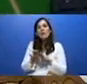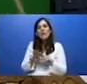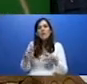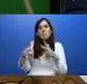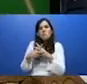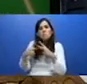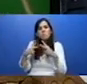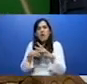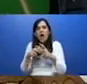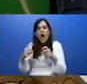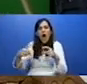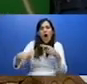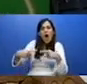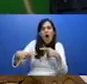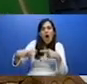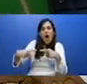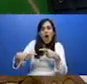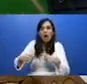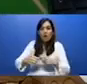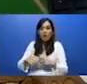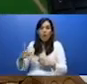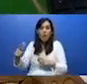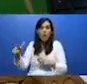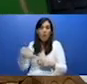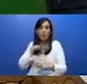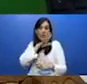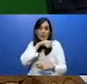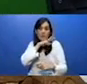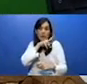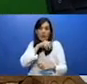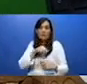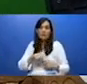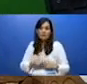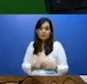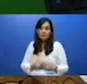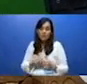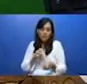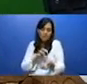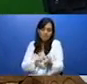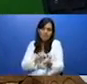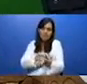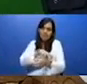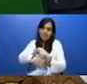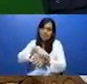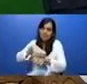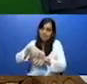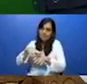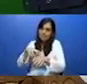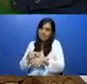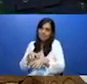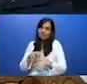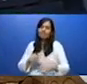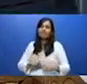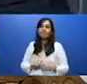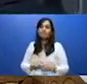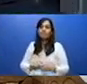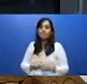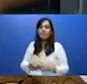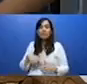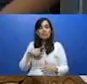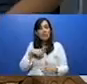outros animais, tá? Então, as marcas se referem a isso, tá? Que ele foi vítima de